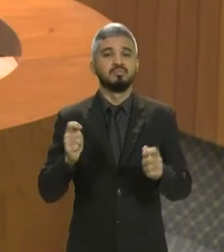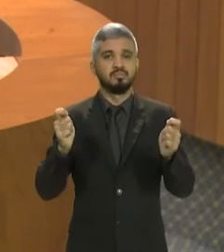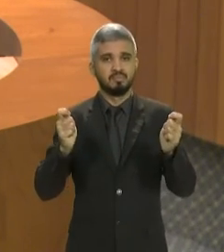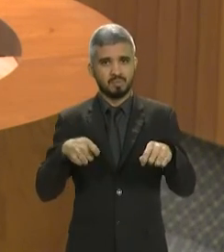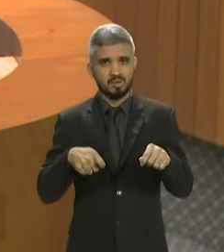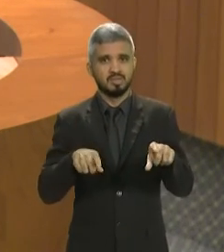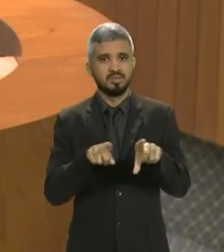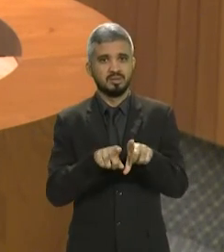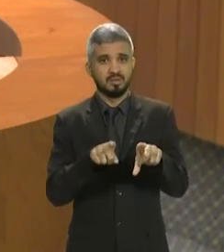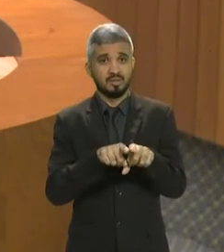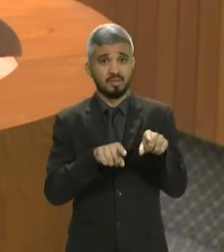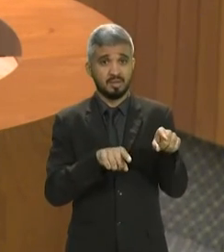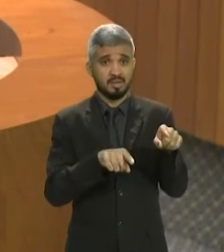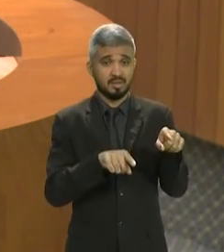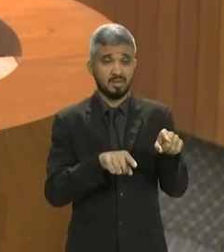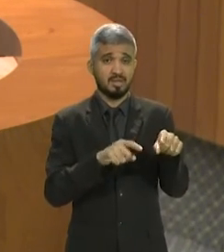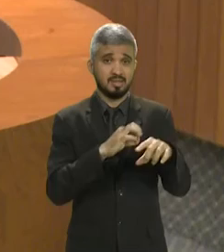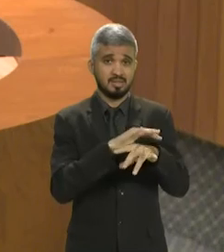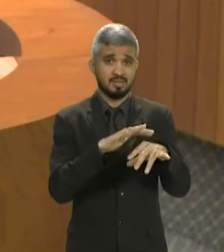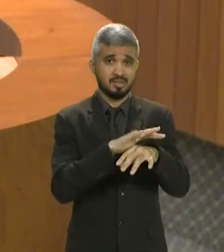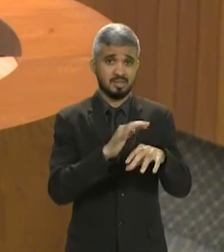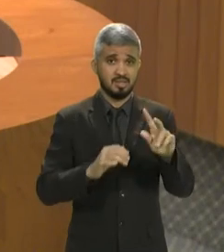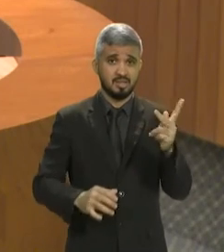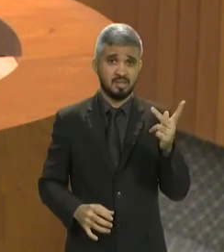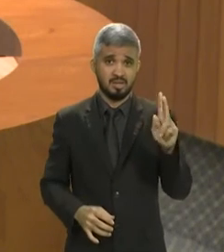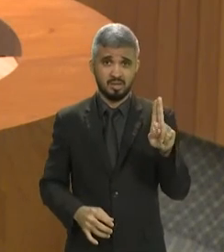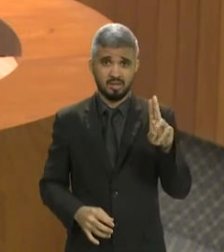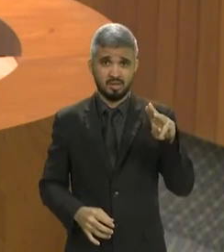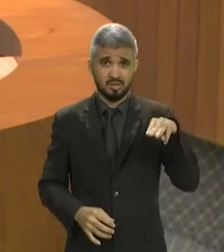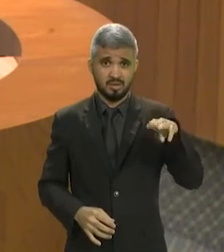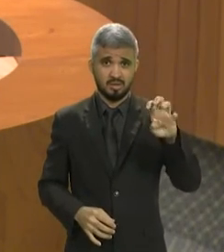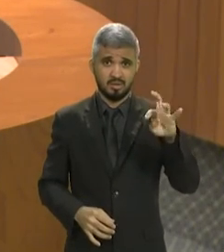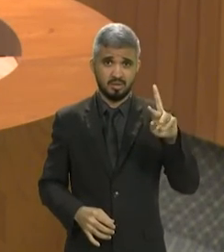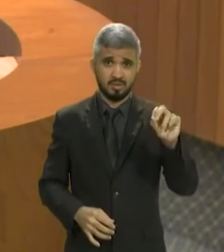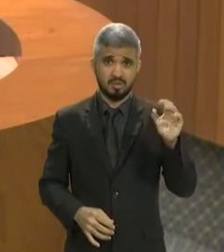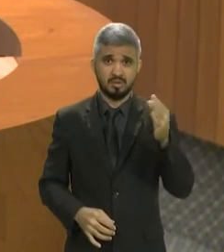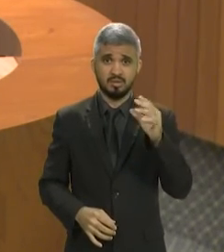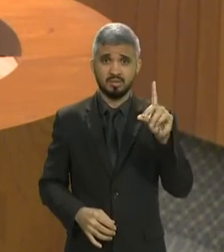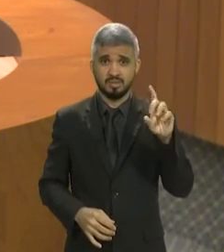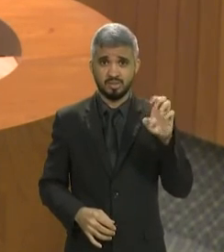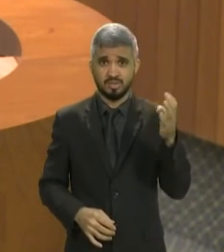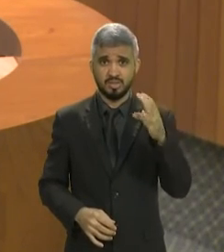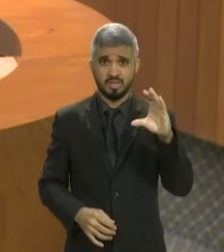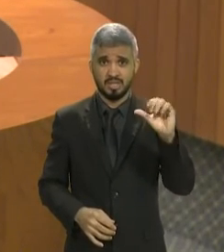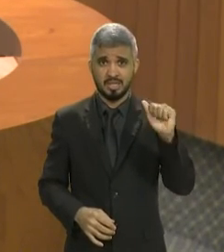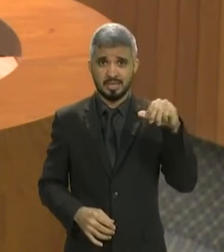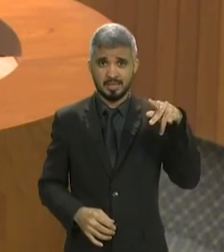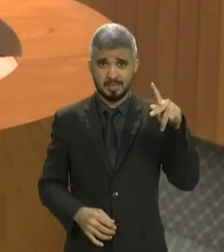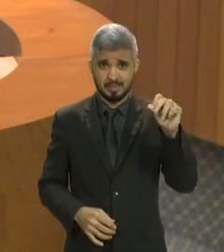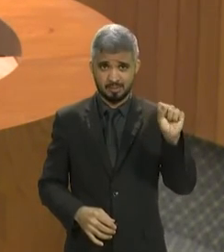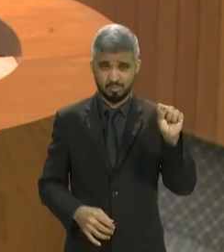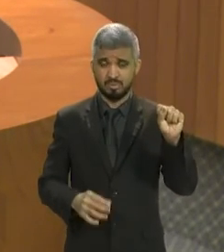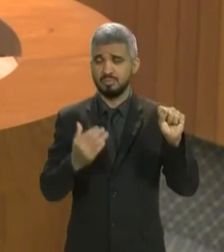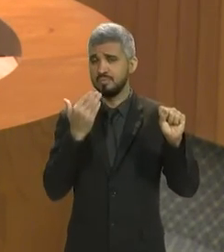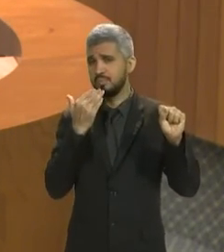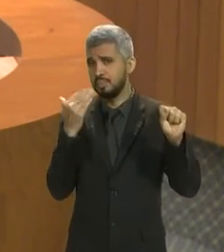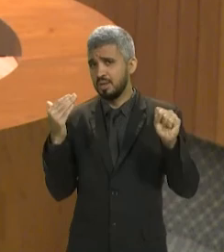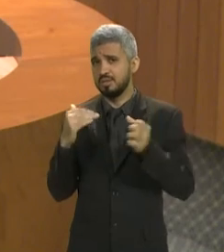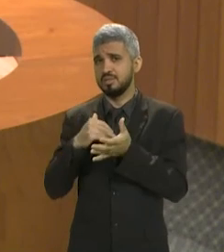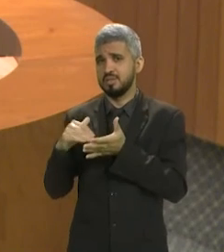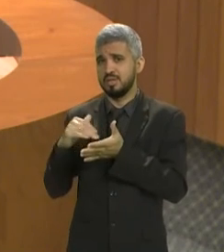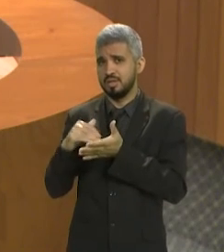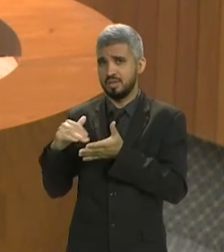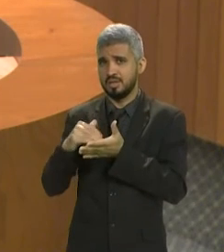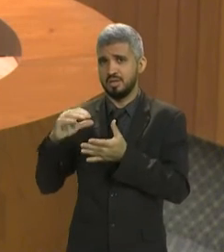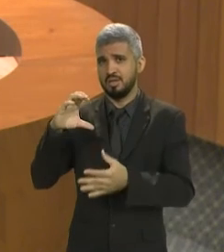da cidade de Humberto de Campos. Fico aqui o meu pedido ao secretário de Infraestrutura, Cleiton Noleto, fica aqui o meu pedido ao